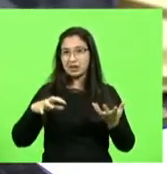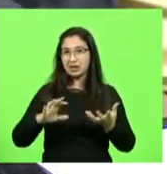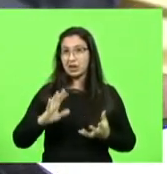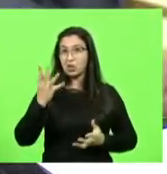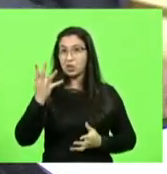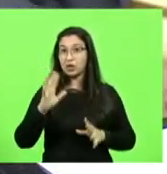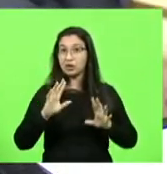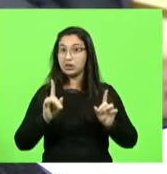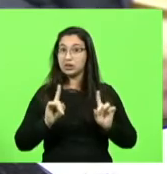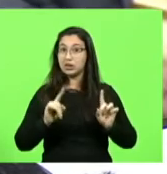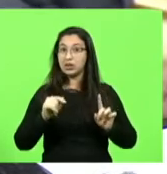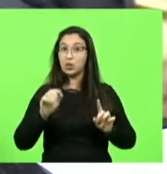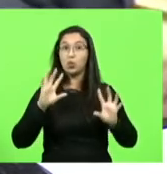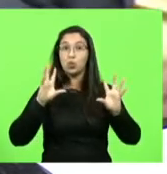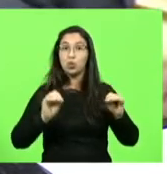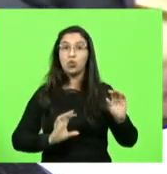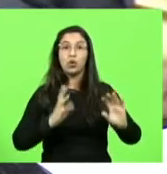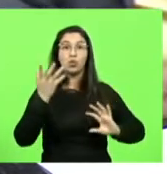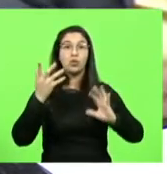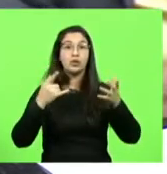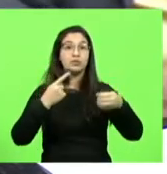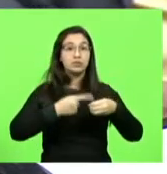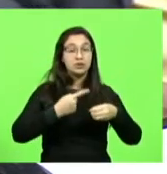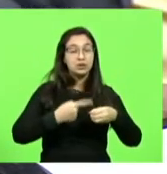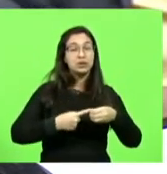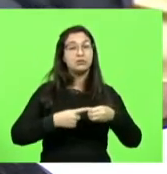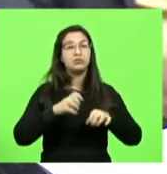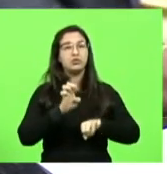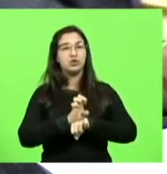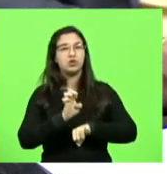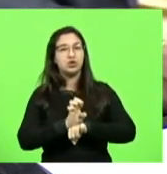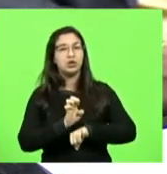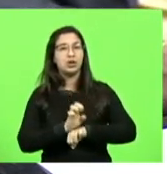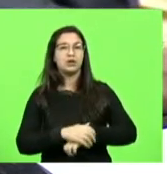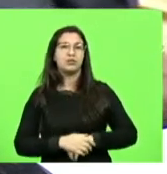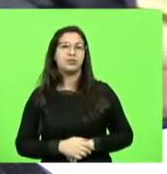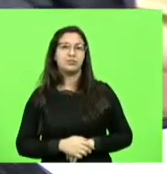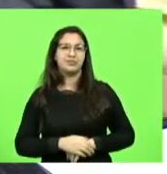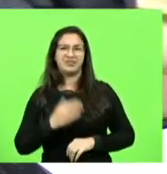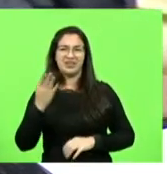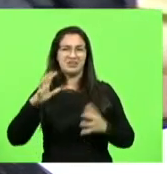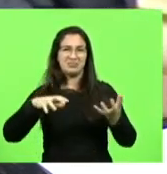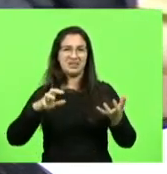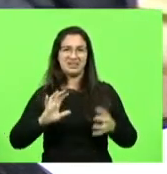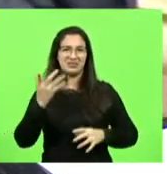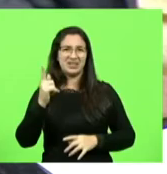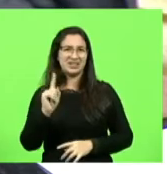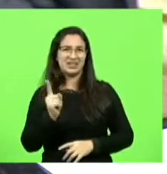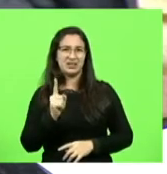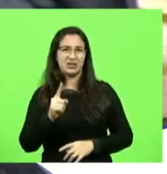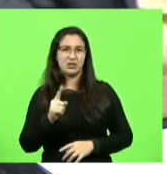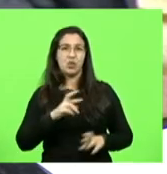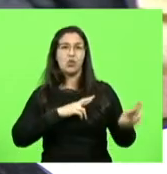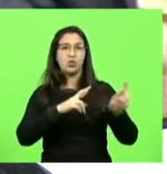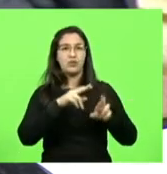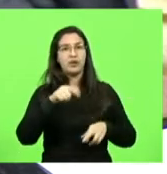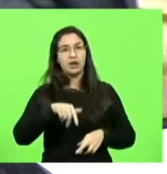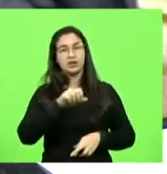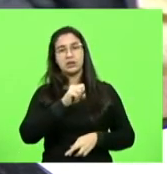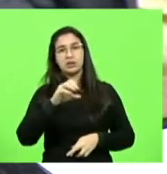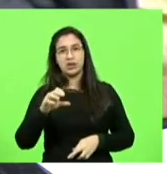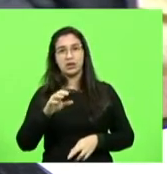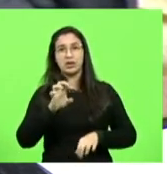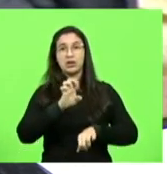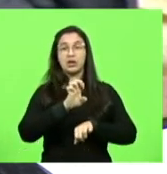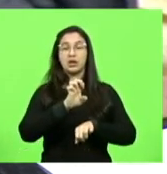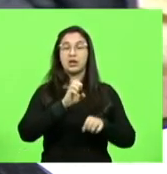municípios e nos estados. Nós estamos muito, né? Tudo acontece em Brasília. Não, nada acontece em Brasília. A rodovia é no estado de Santa Catarina, a escola é em